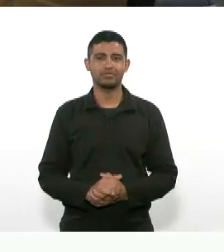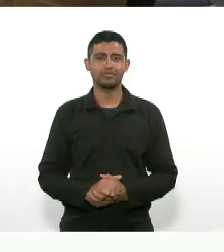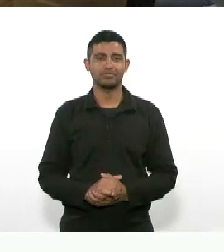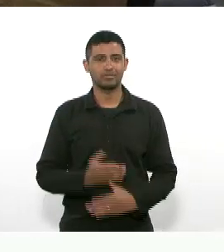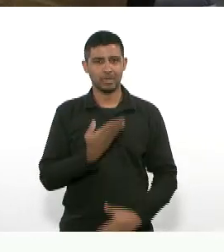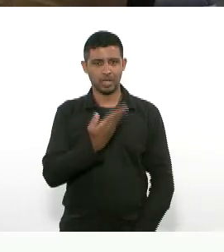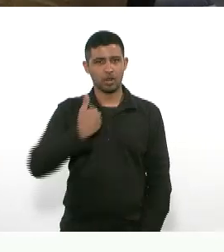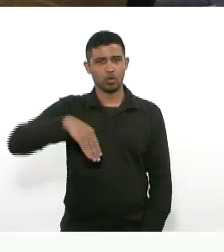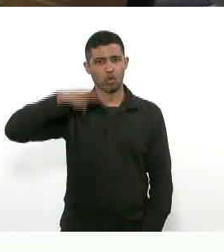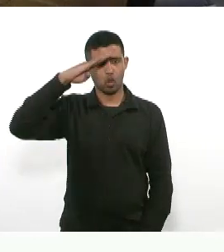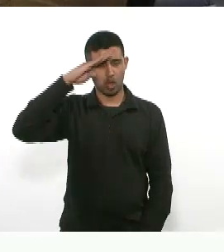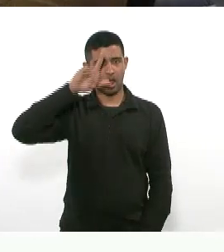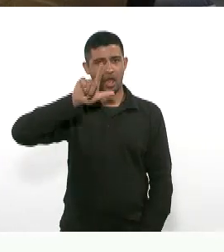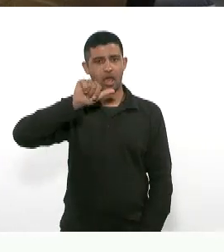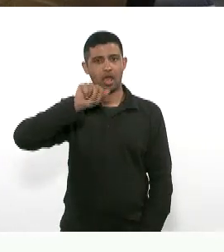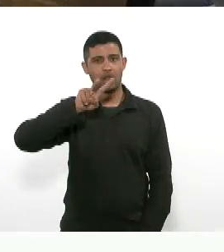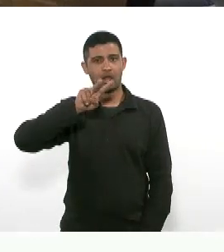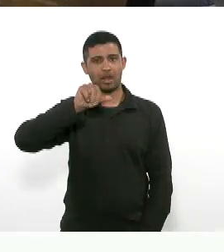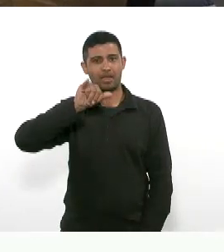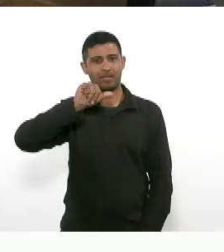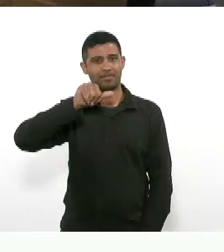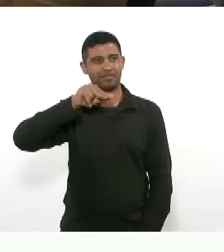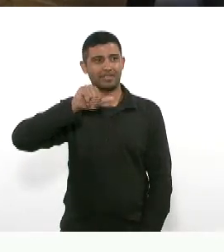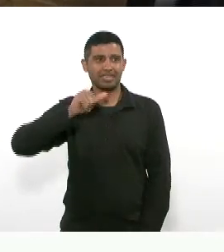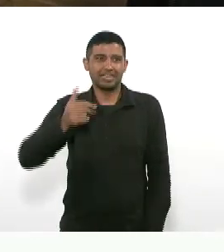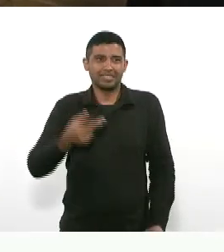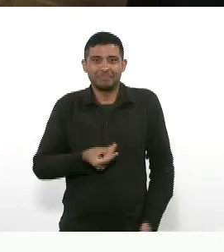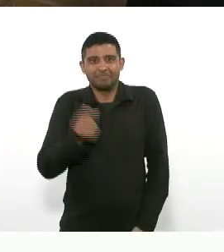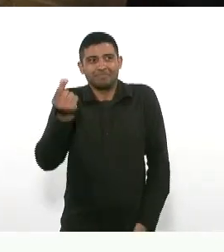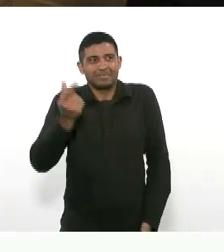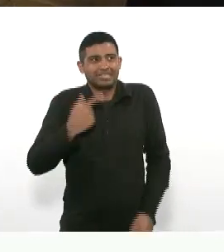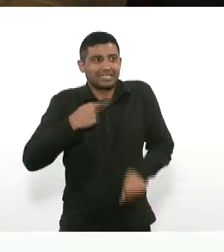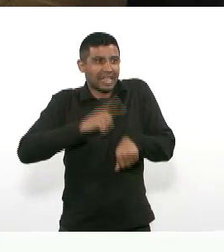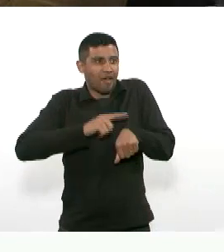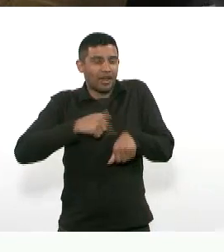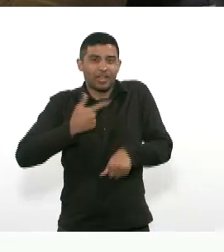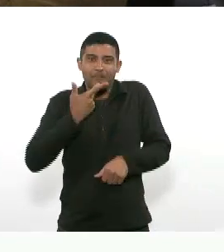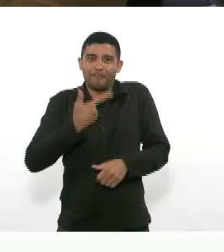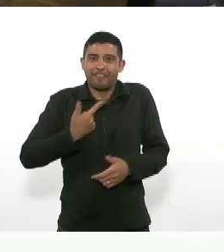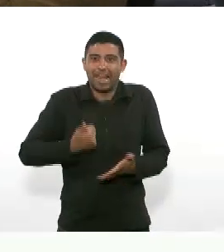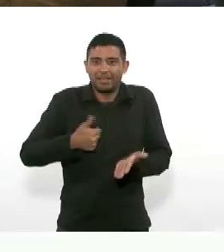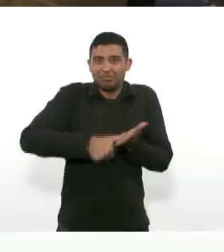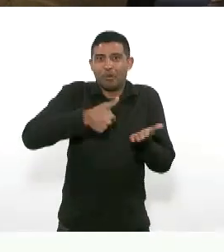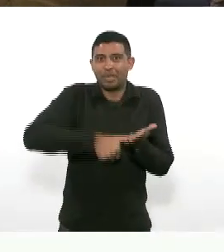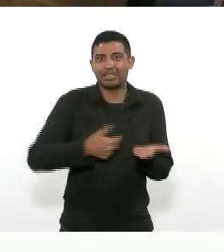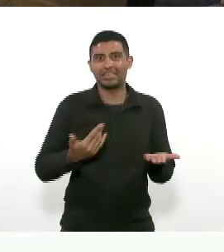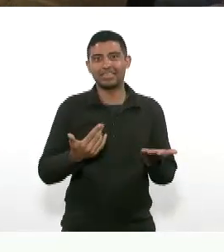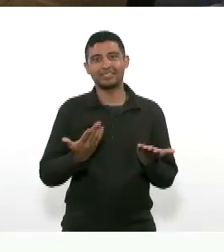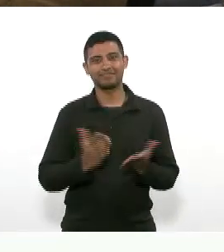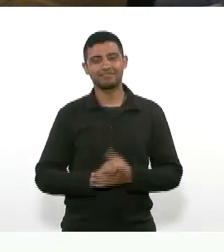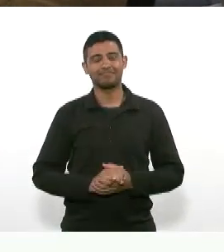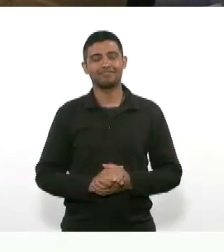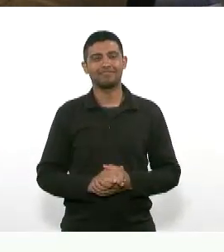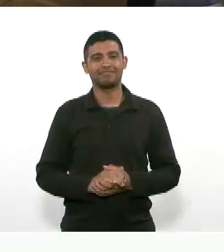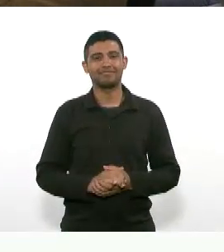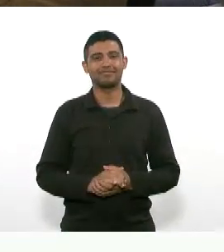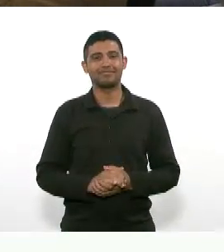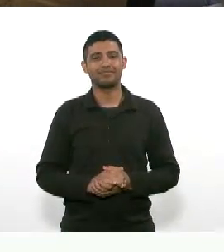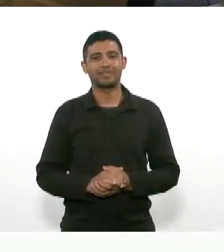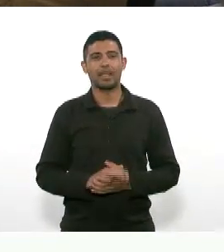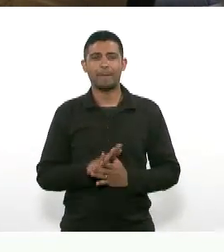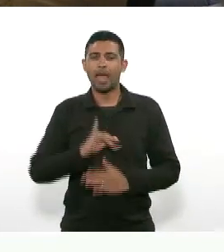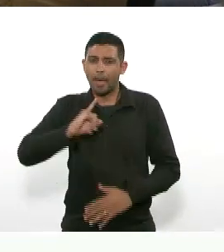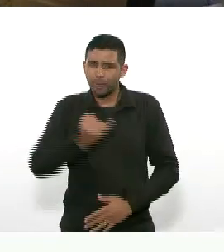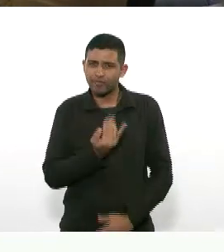coronel Laviano saiu justamente na hora que eu ia falar de biometria, mas é o seguinte, pegando um pouco do gancho da